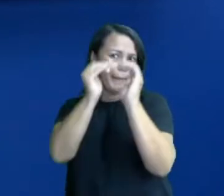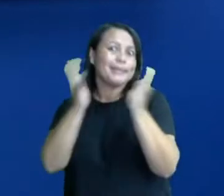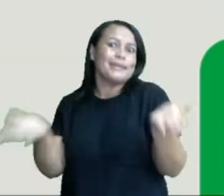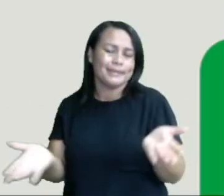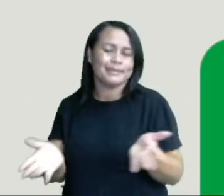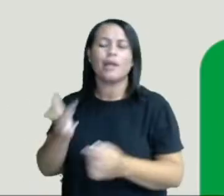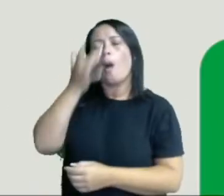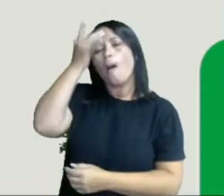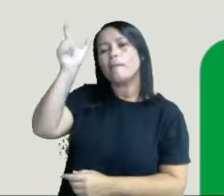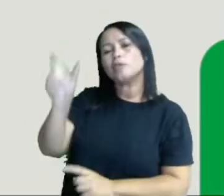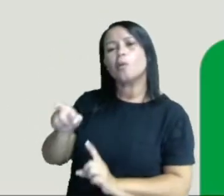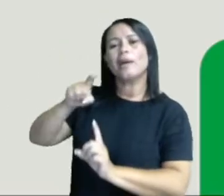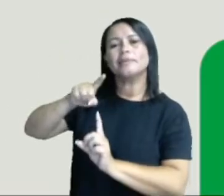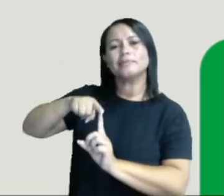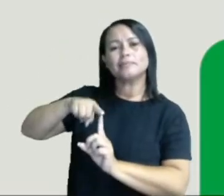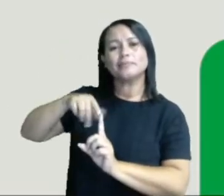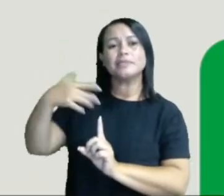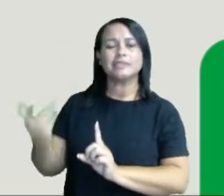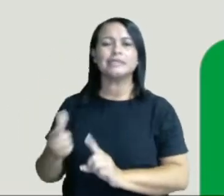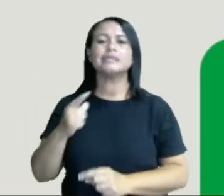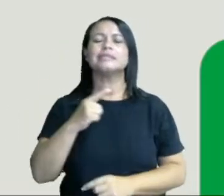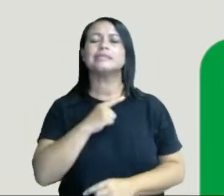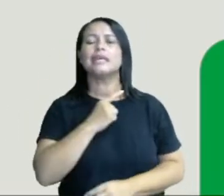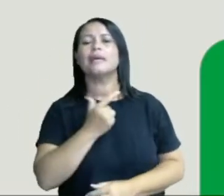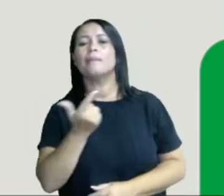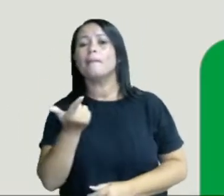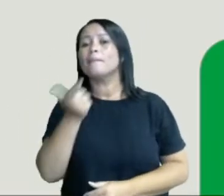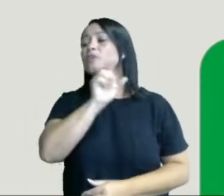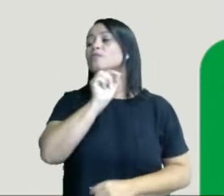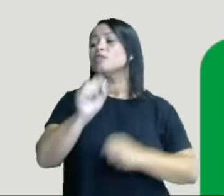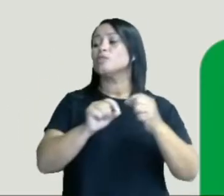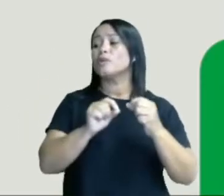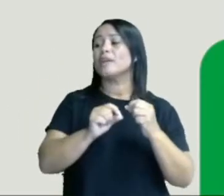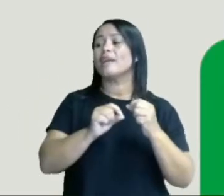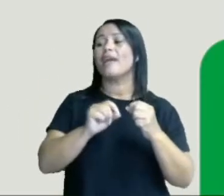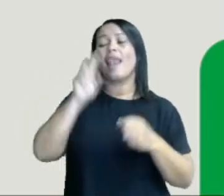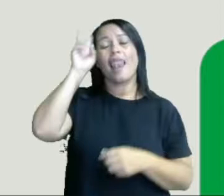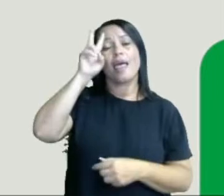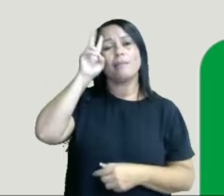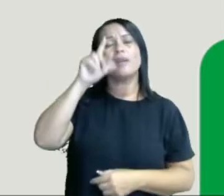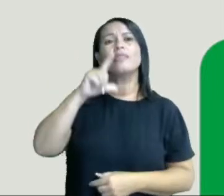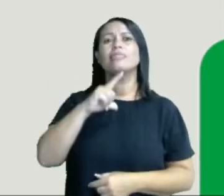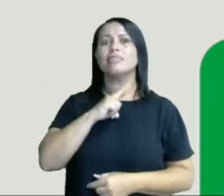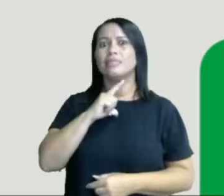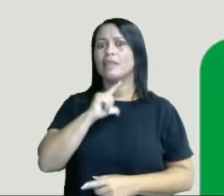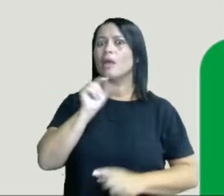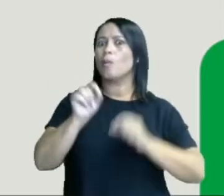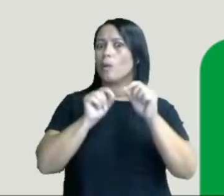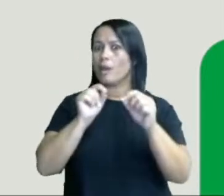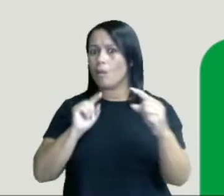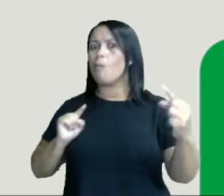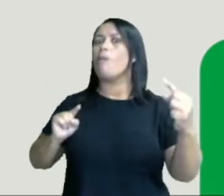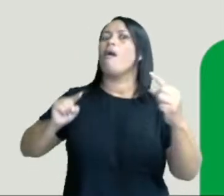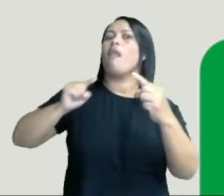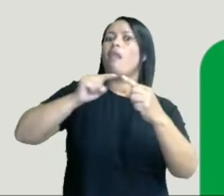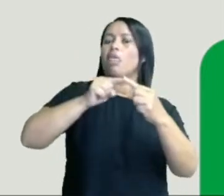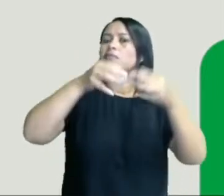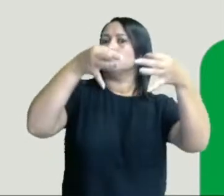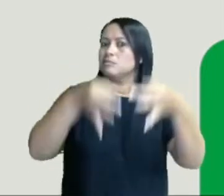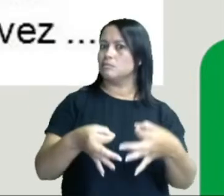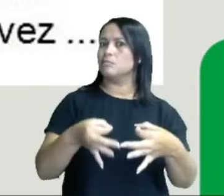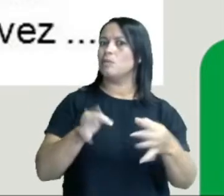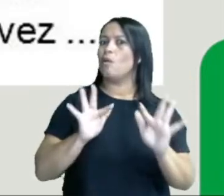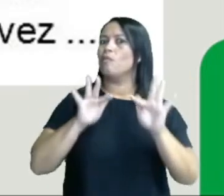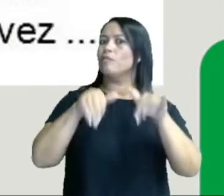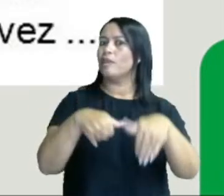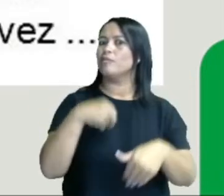dizer personagem tipo. E mais uma vez, relembrando e retomando, há uma lição de moral no final da história.